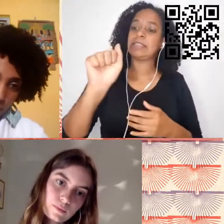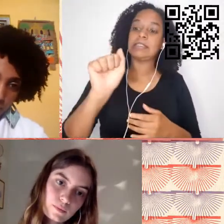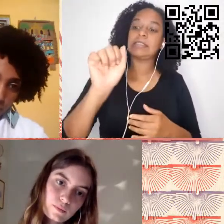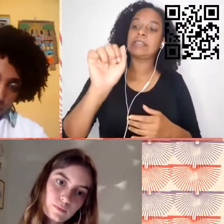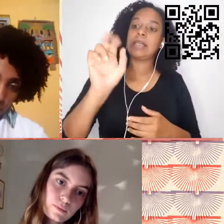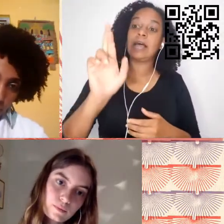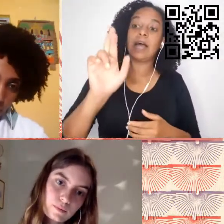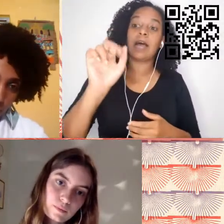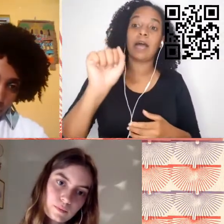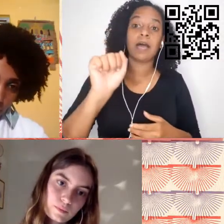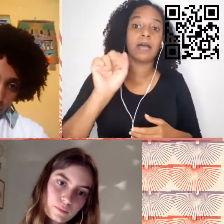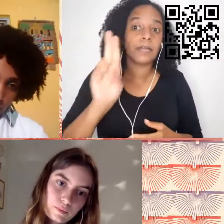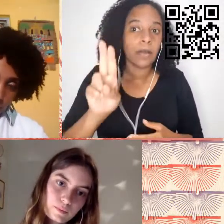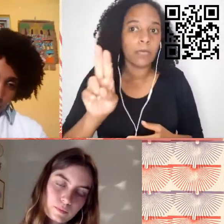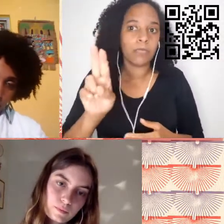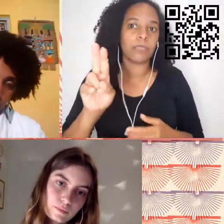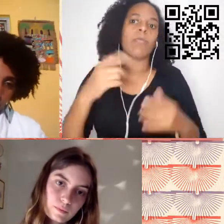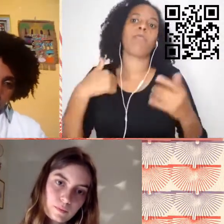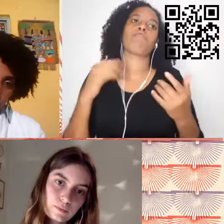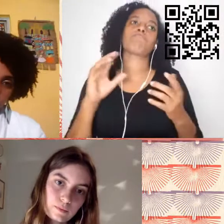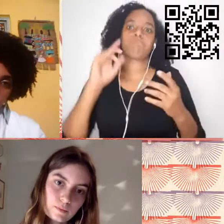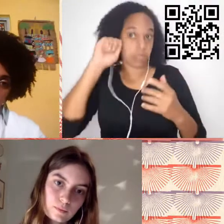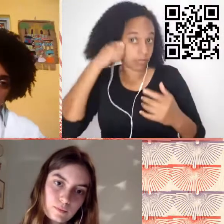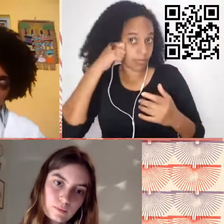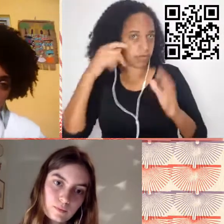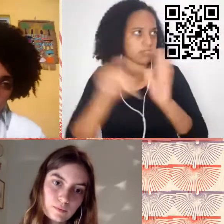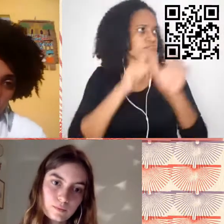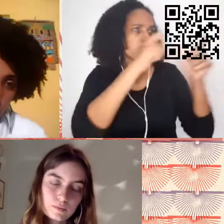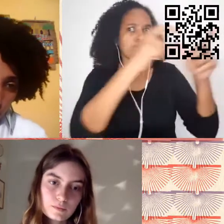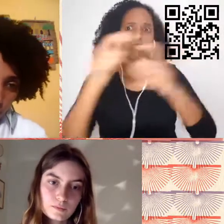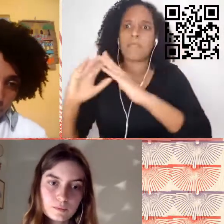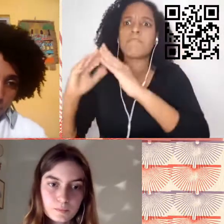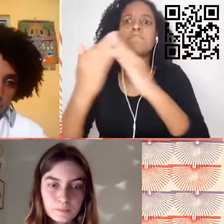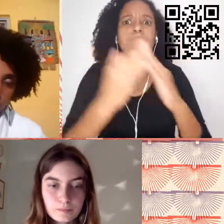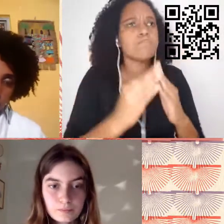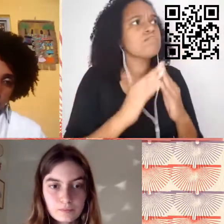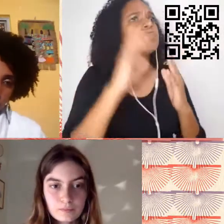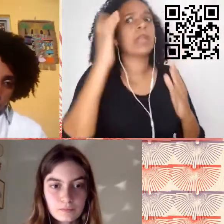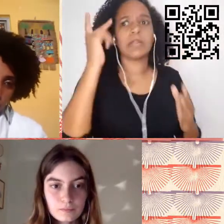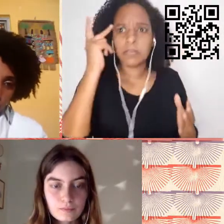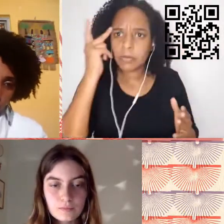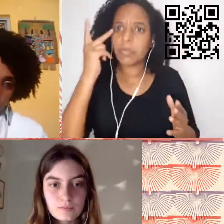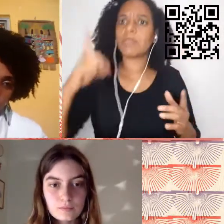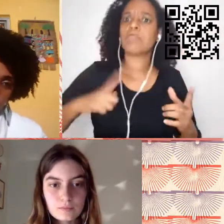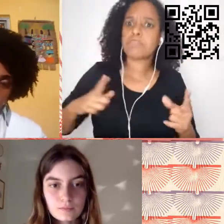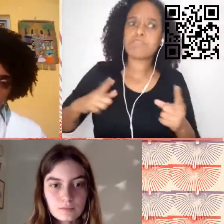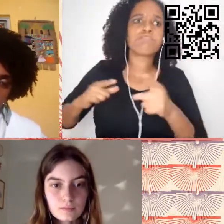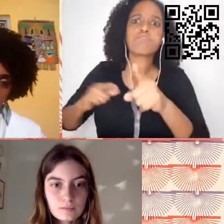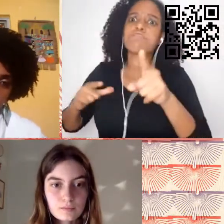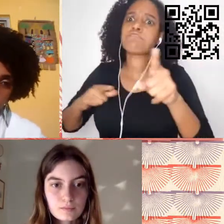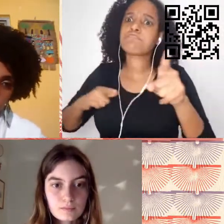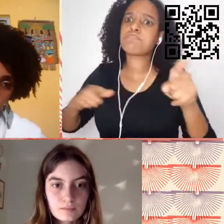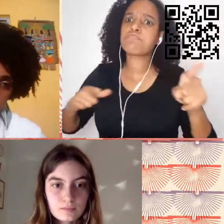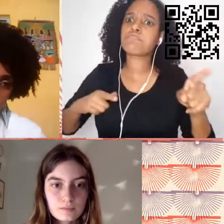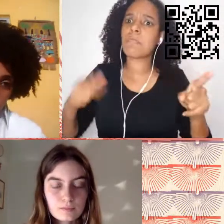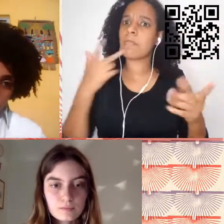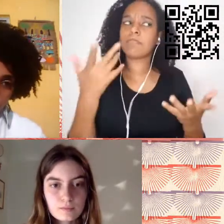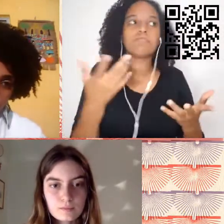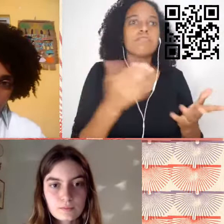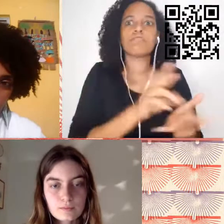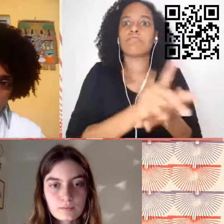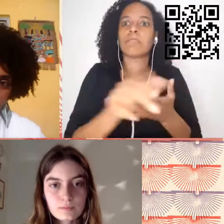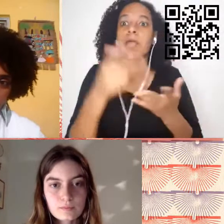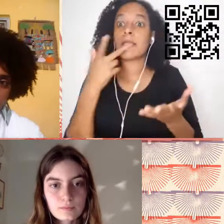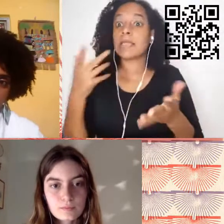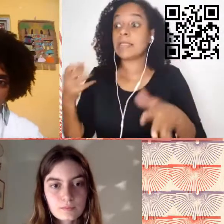regiões periféricas de São Paulo, né, nas periferias, e que é um movimento que tenta trazer, né, pessoas que,